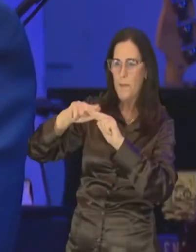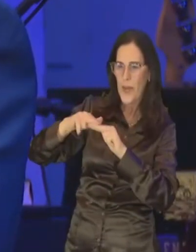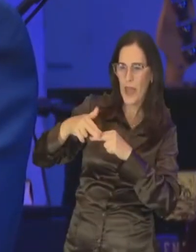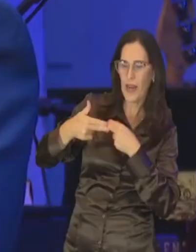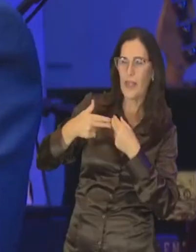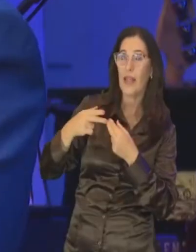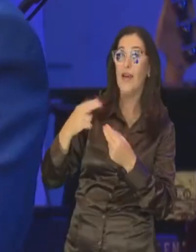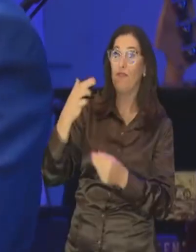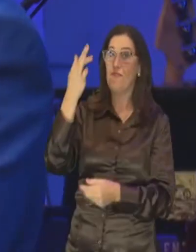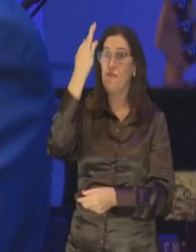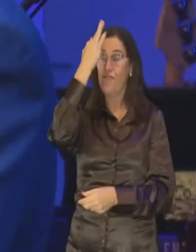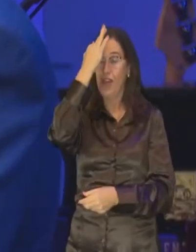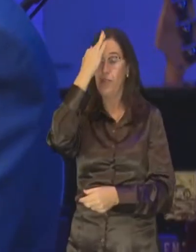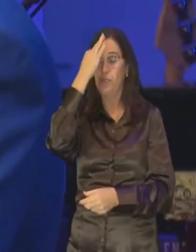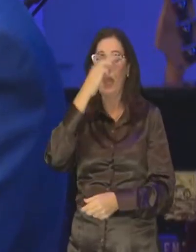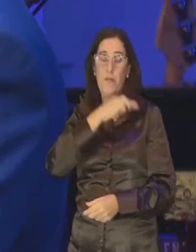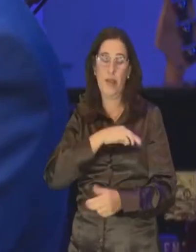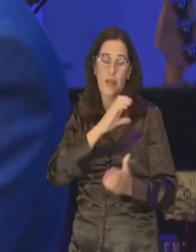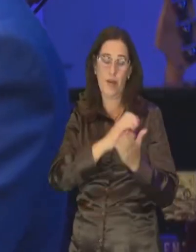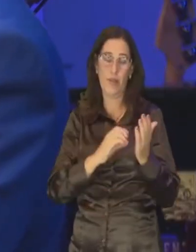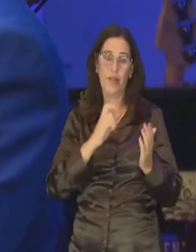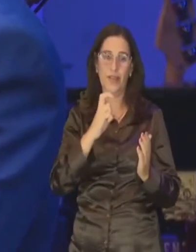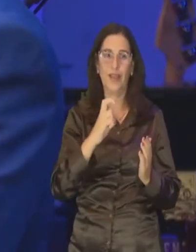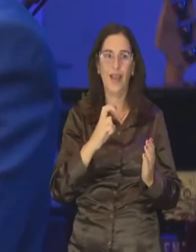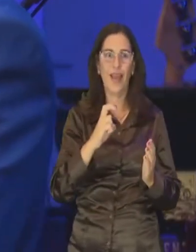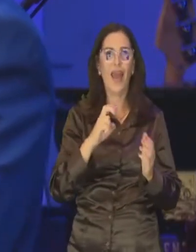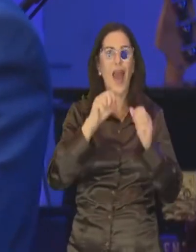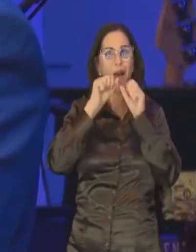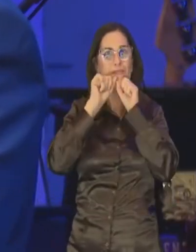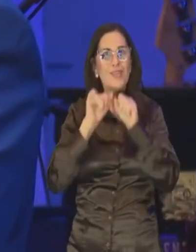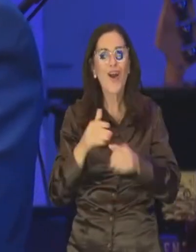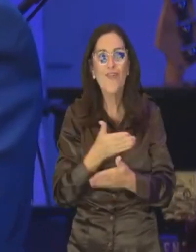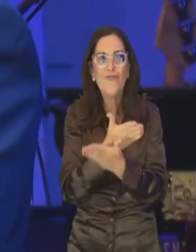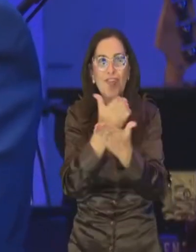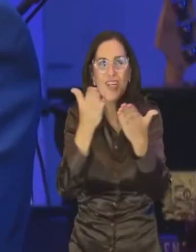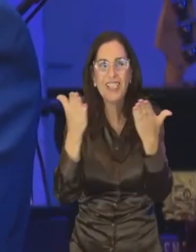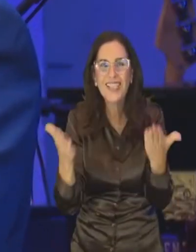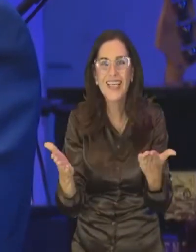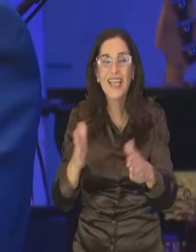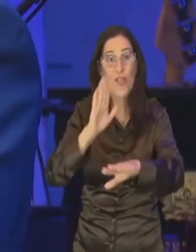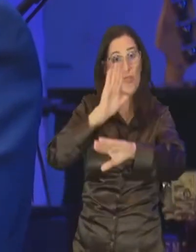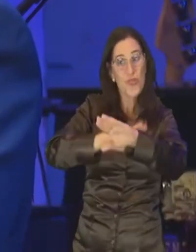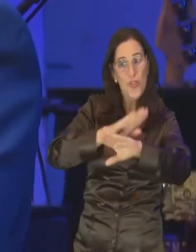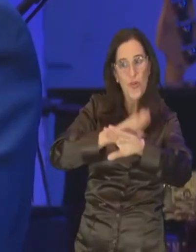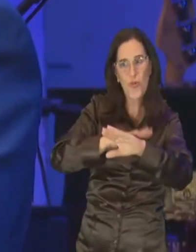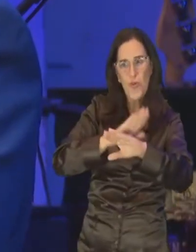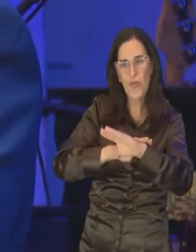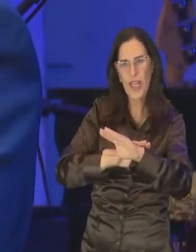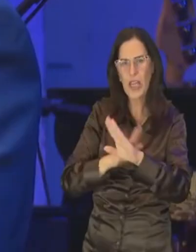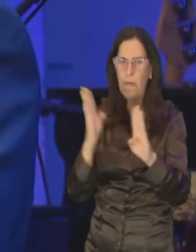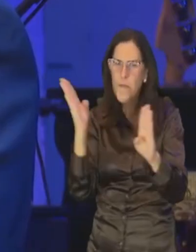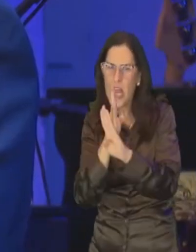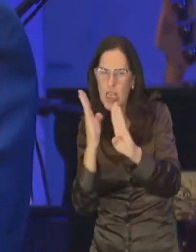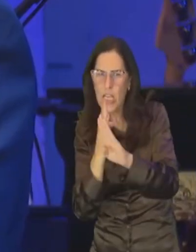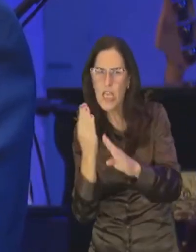fé. Mateus capítulo 5 diz: bem-aventurado vós, quando vos injuriares e